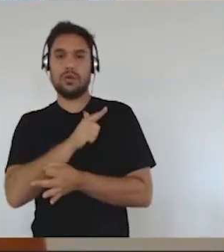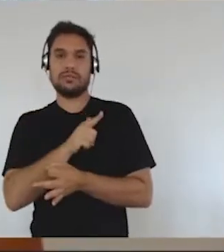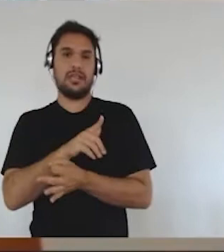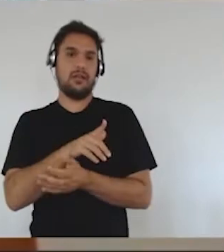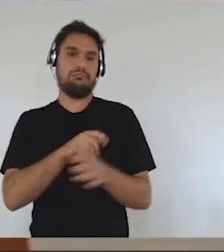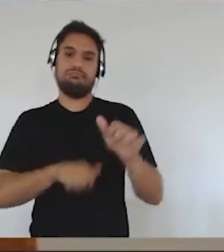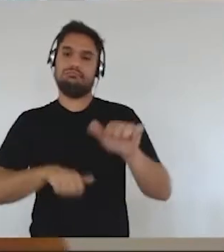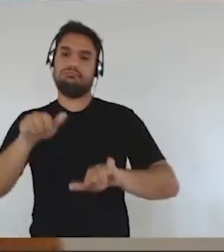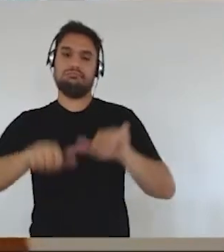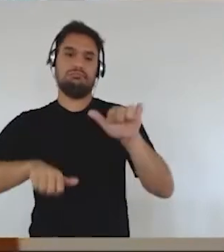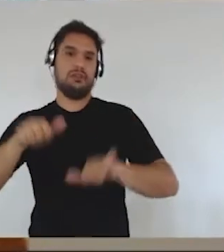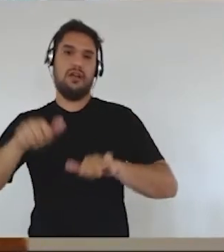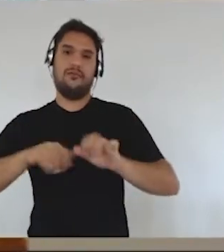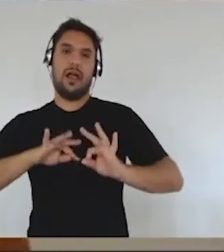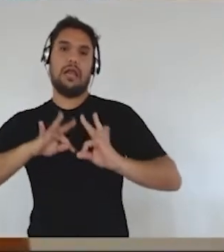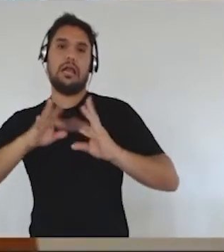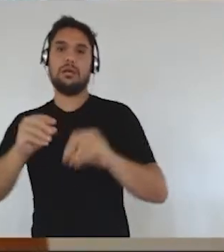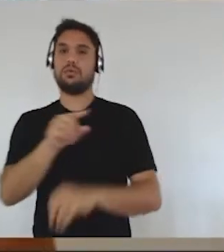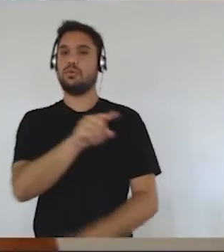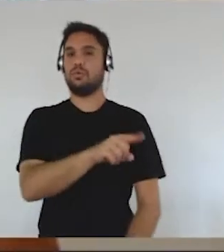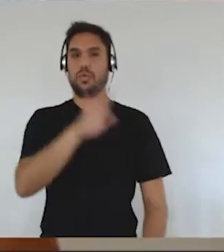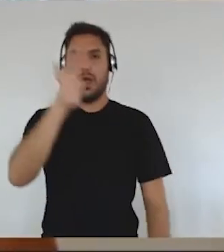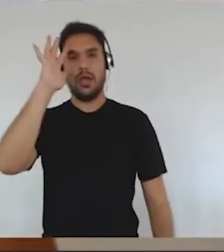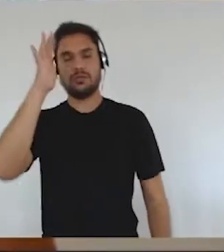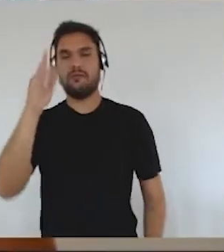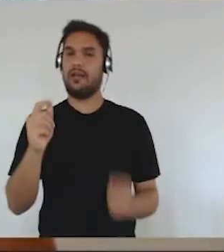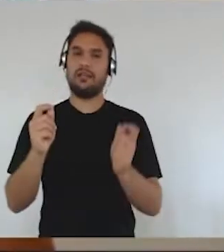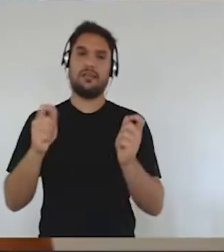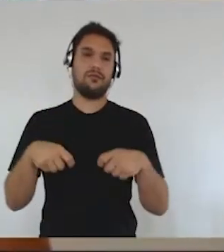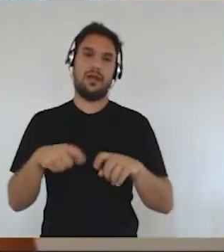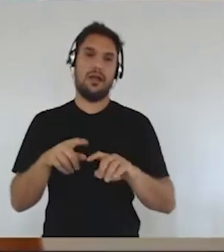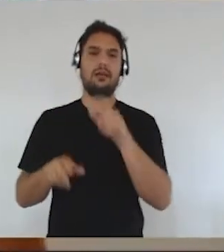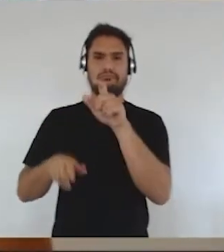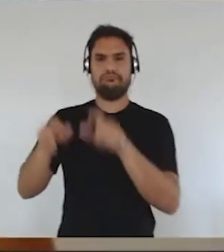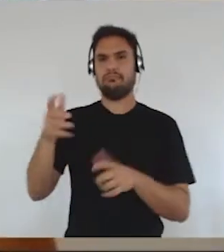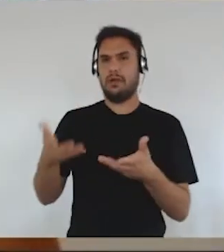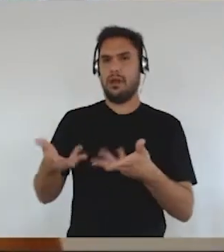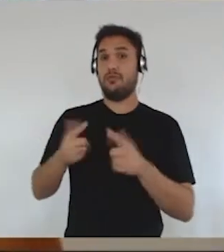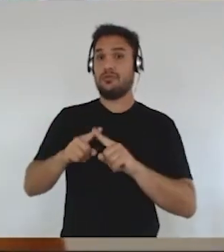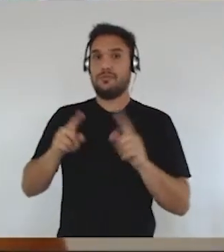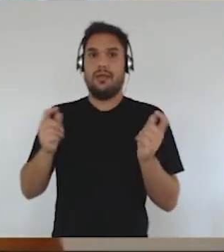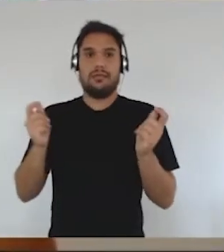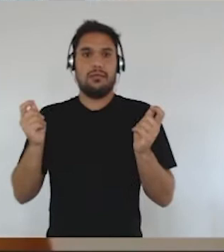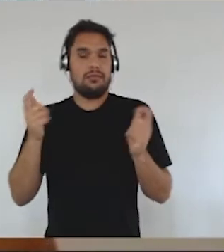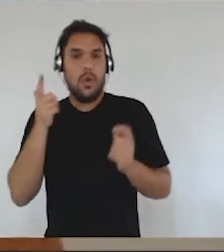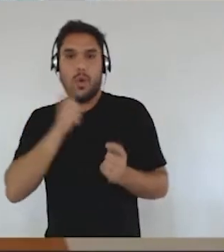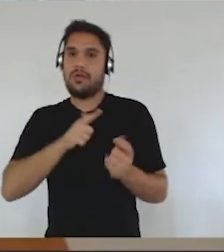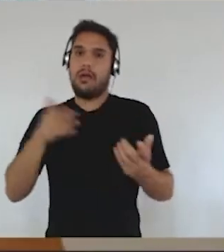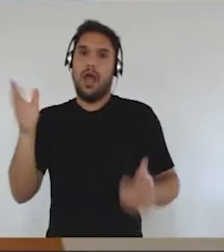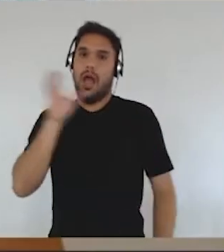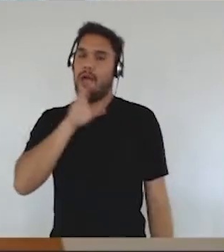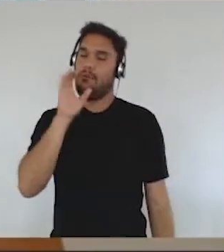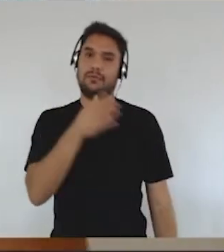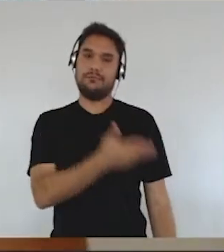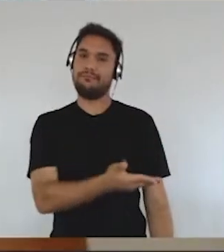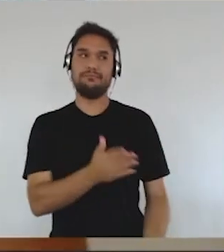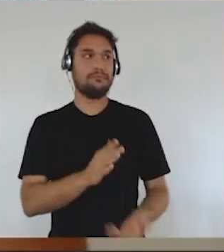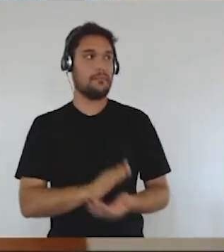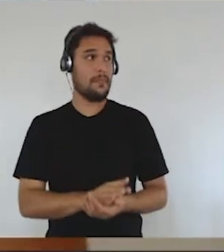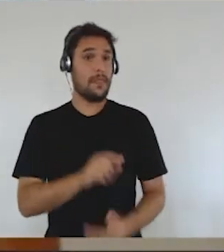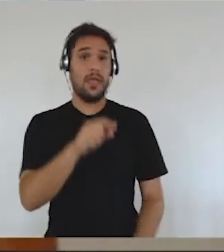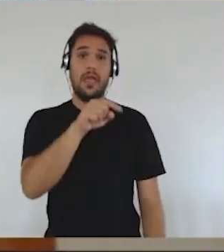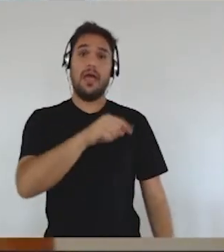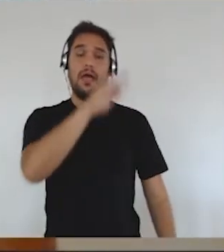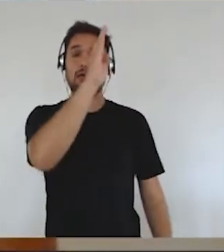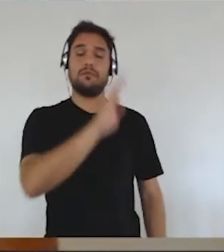os nossos magistrados, diante do volume, eles não conseguem serem céleres, não é mesmo? Aqui no Brasil,